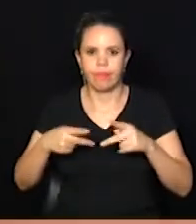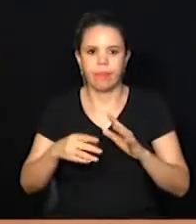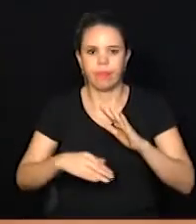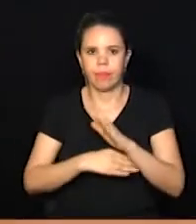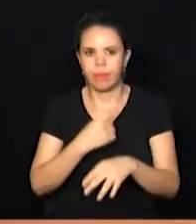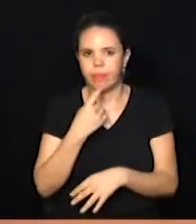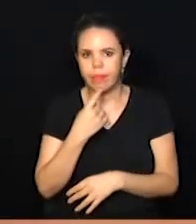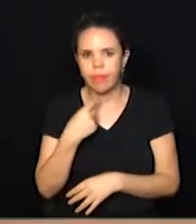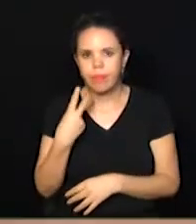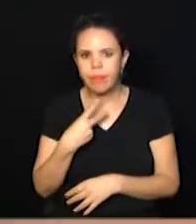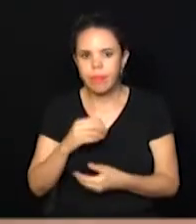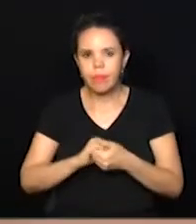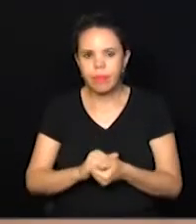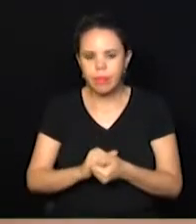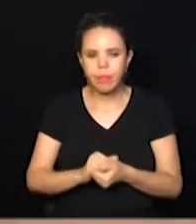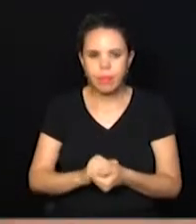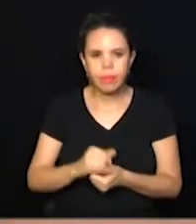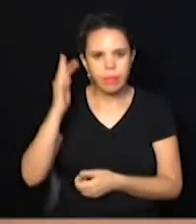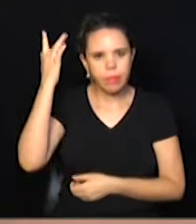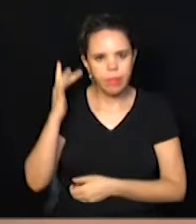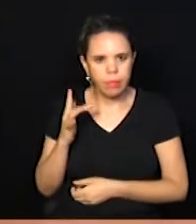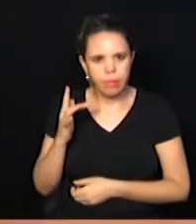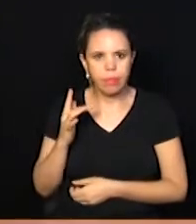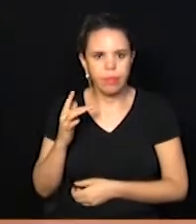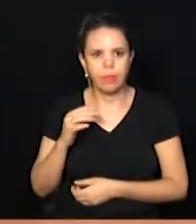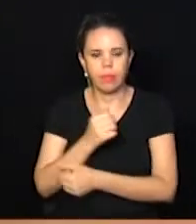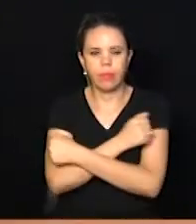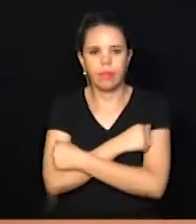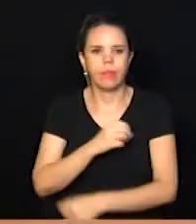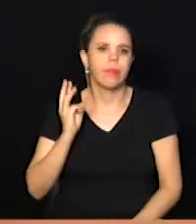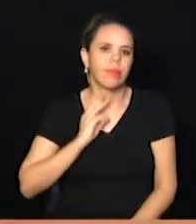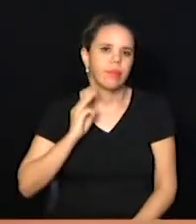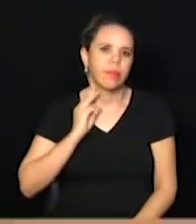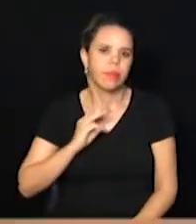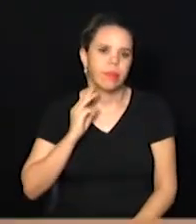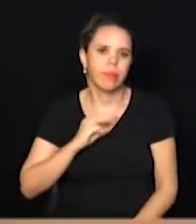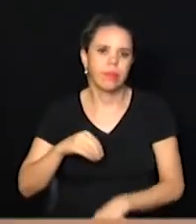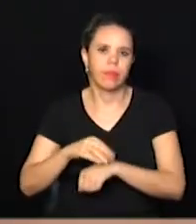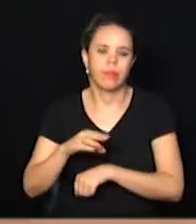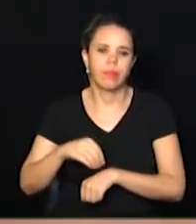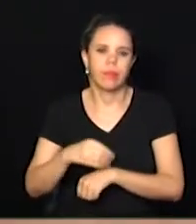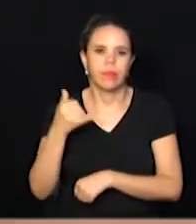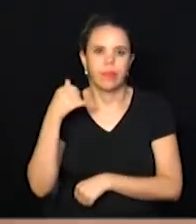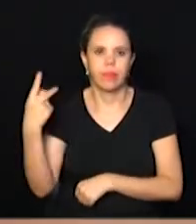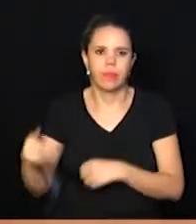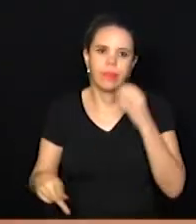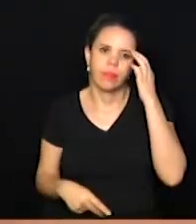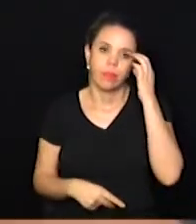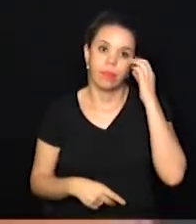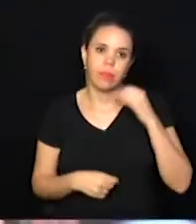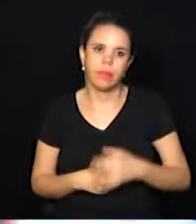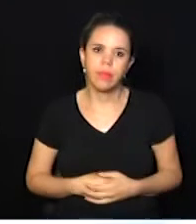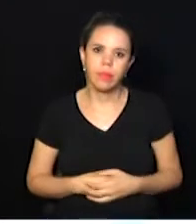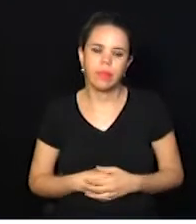de Campinas, cumprimentar a vereadora Guida, deixar um abraço fraterno ao Cecílio, deixei um recado no teu telefone celular, não